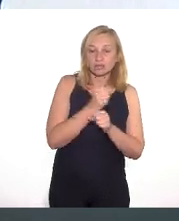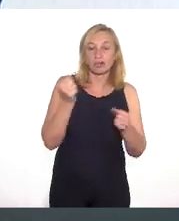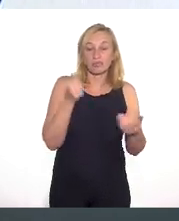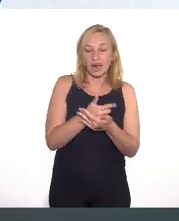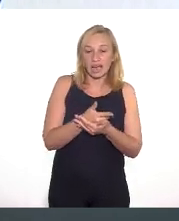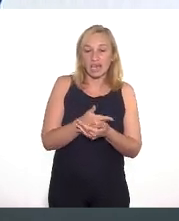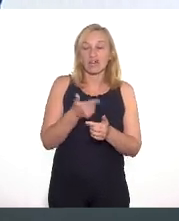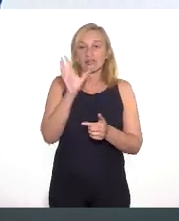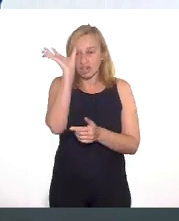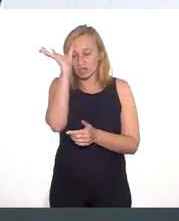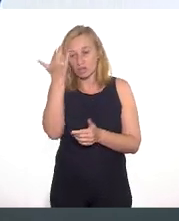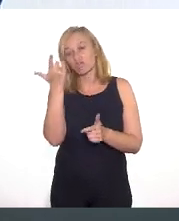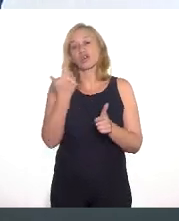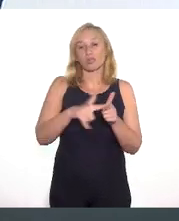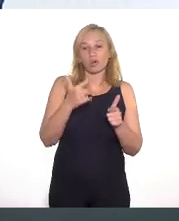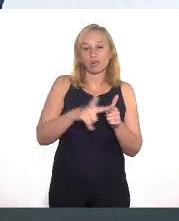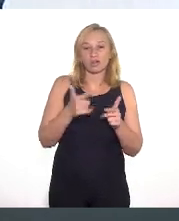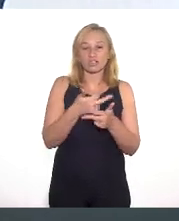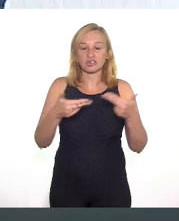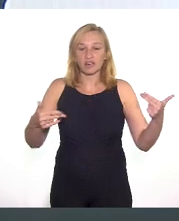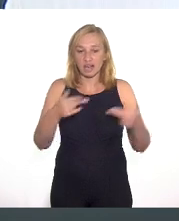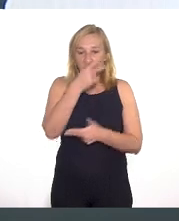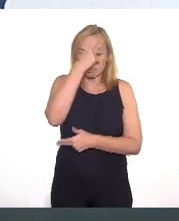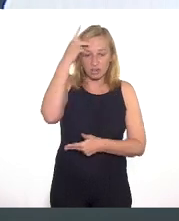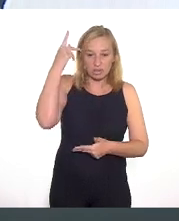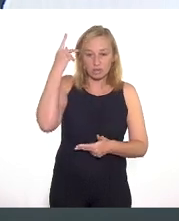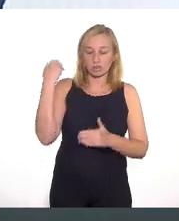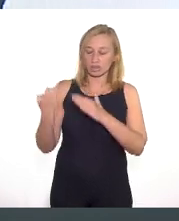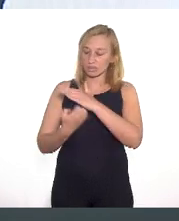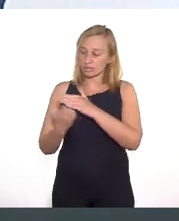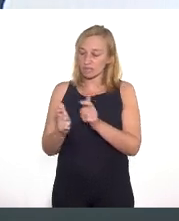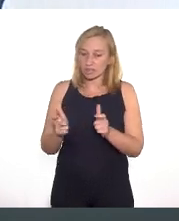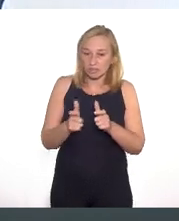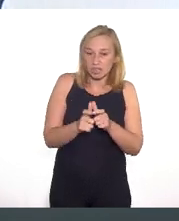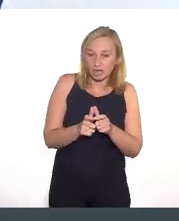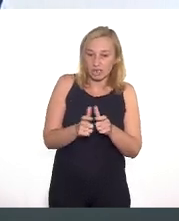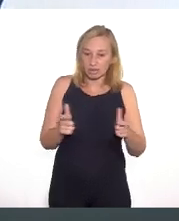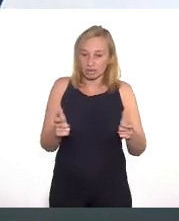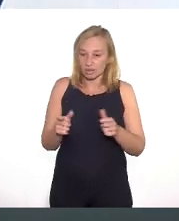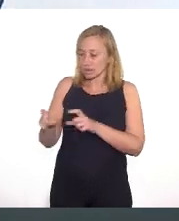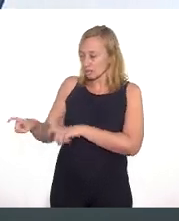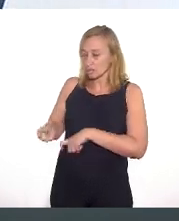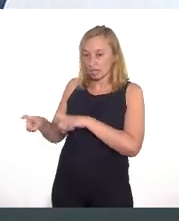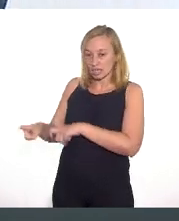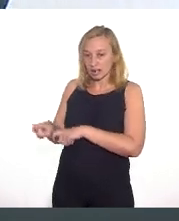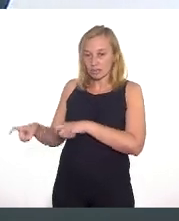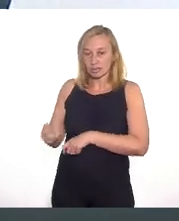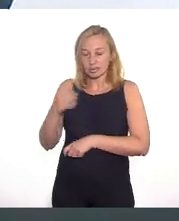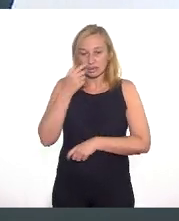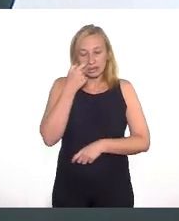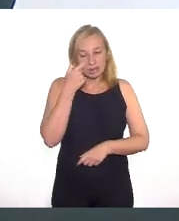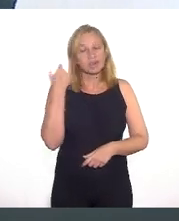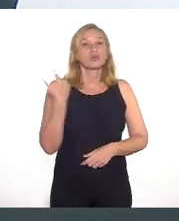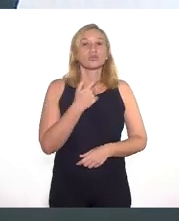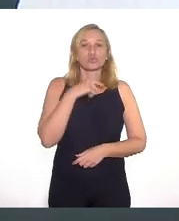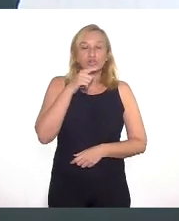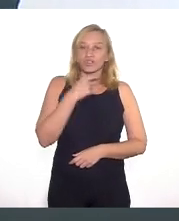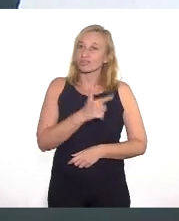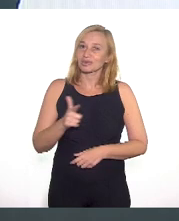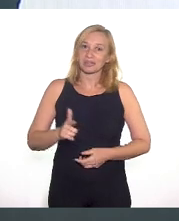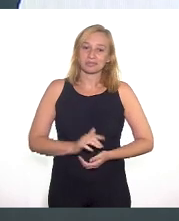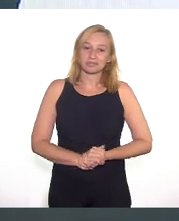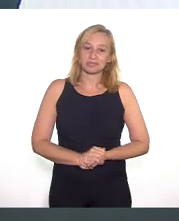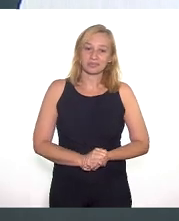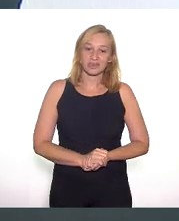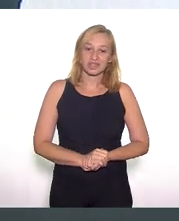de muitos, muitos pequenos microempresários, produtores culturais, autônomos. Eu não tenho dúvida.